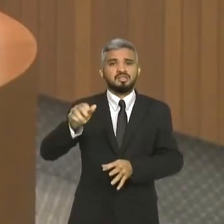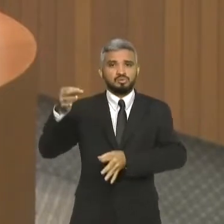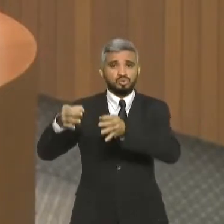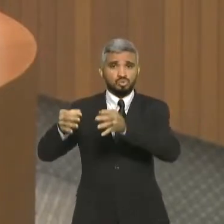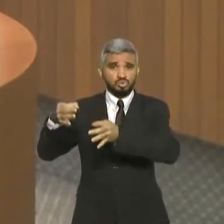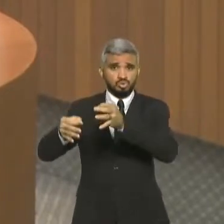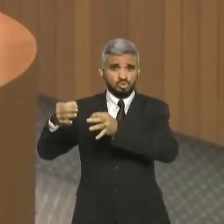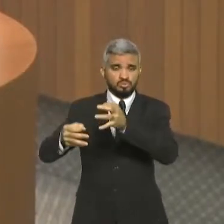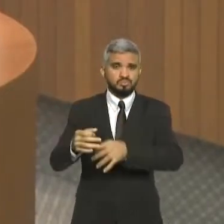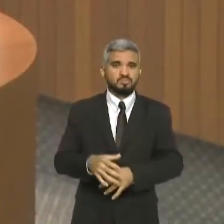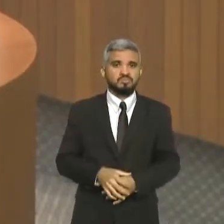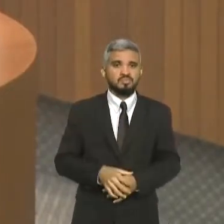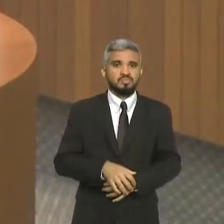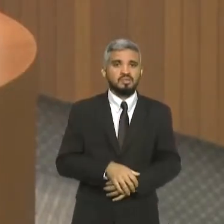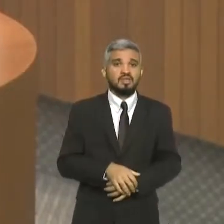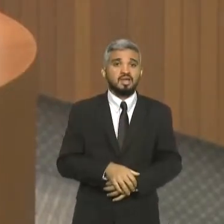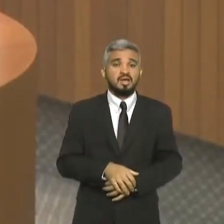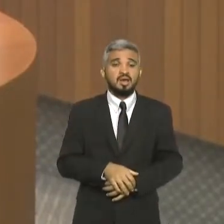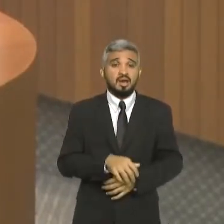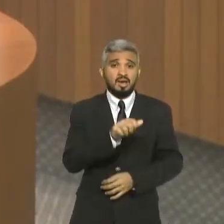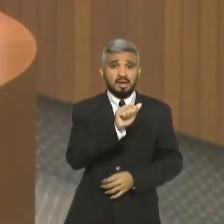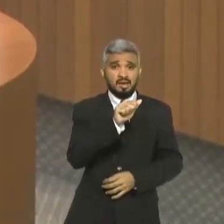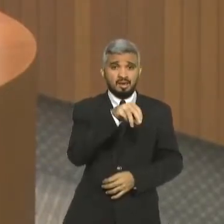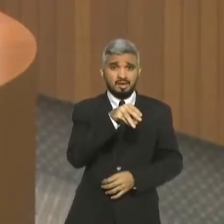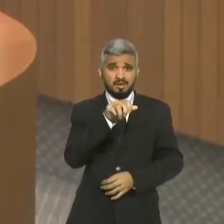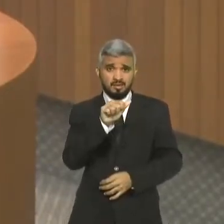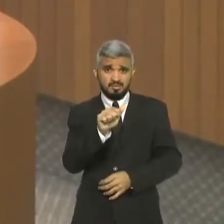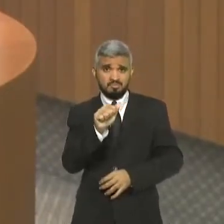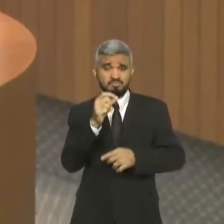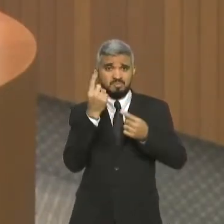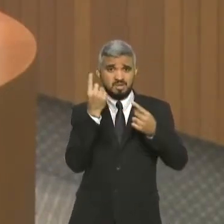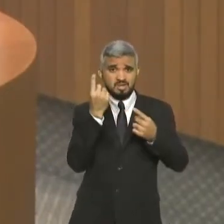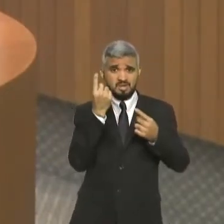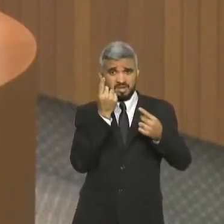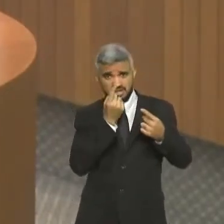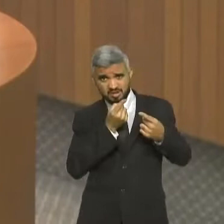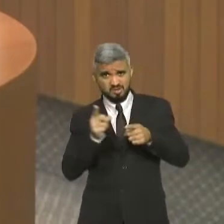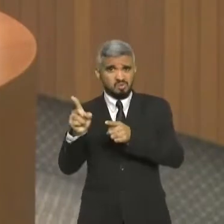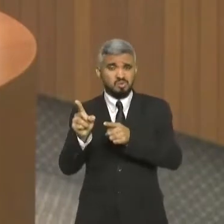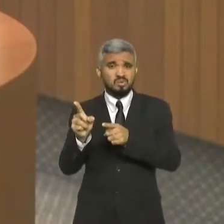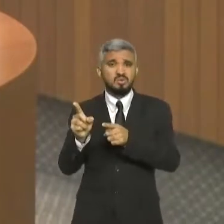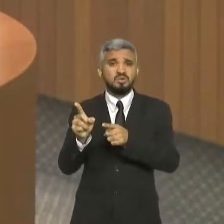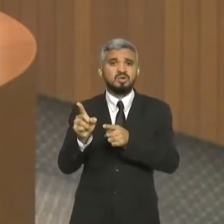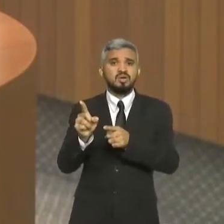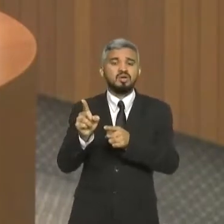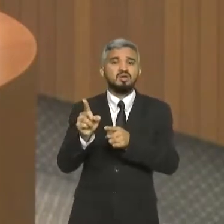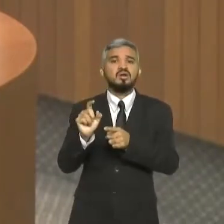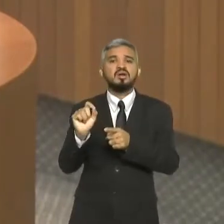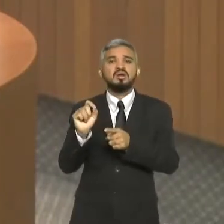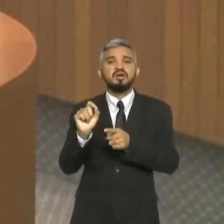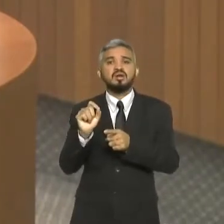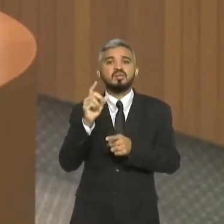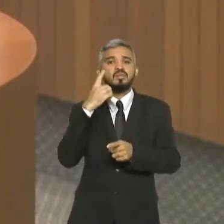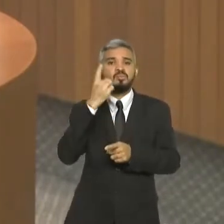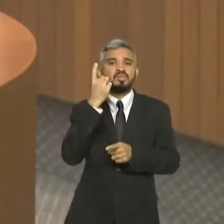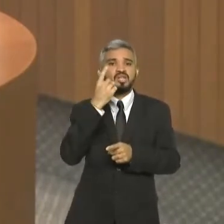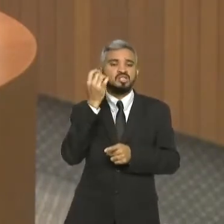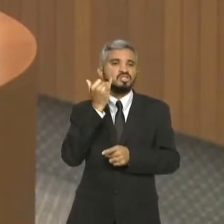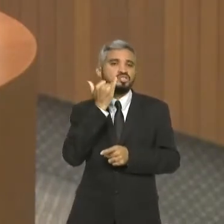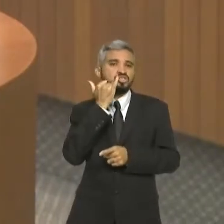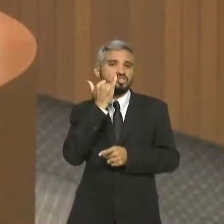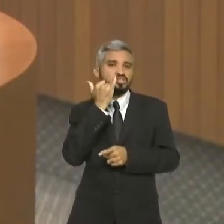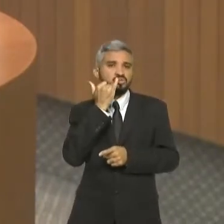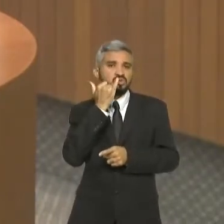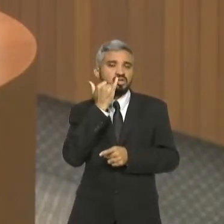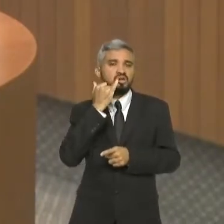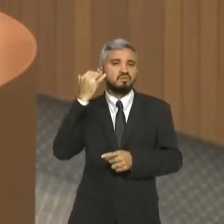veemência as acusações agressivas e desrespeitosas lançadas pelo deputado estadual Iglésio Moisés em